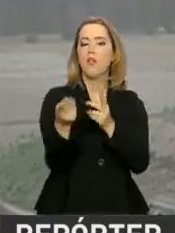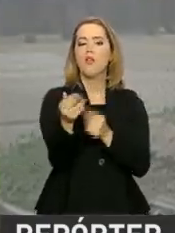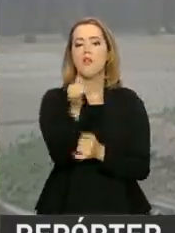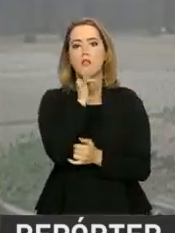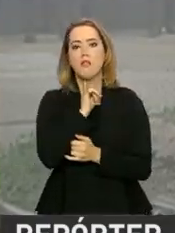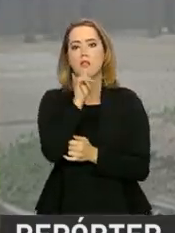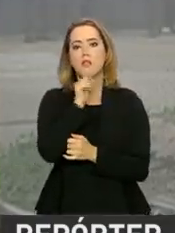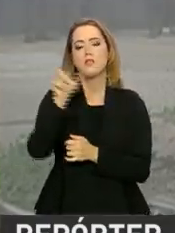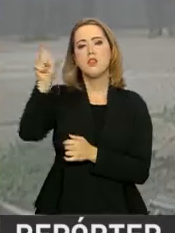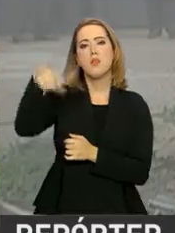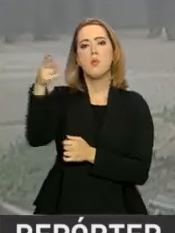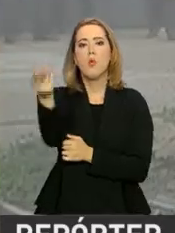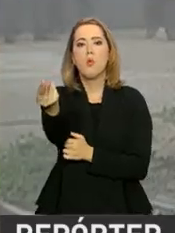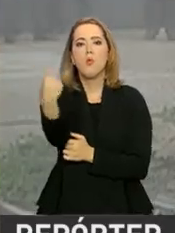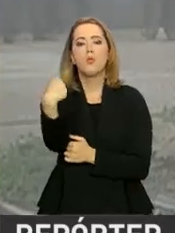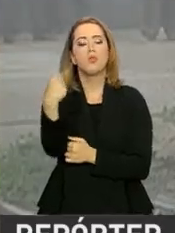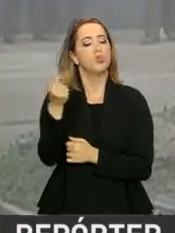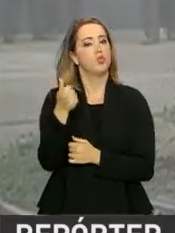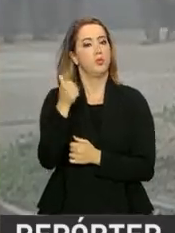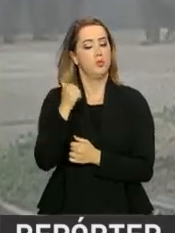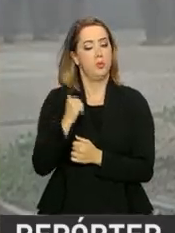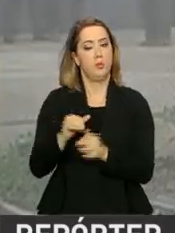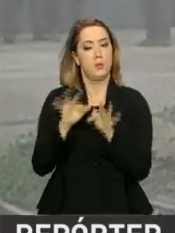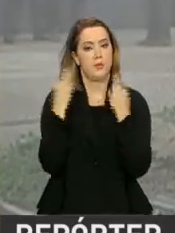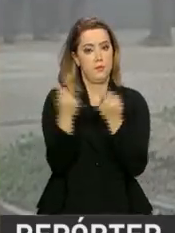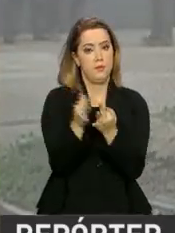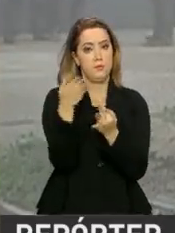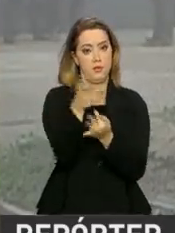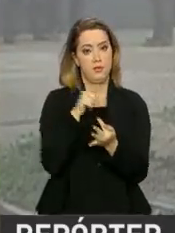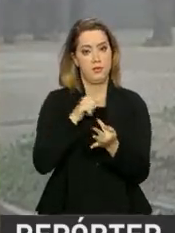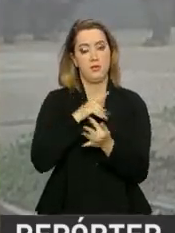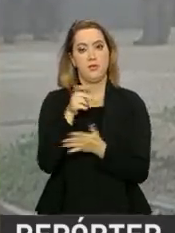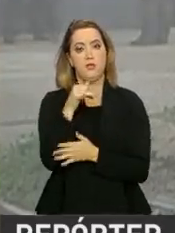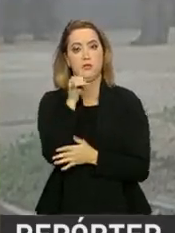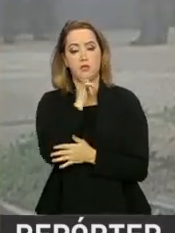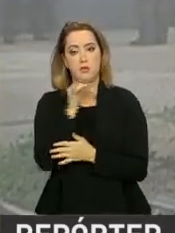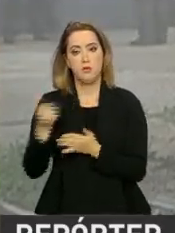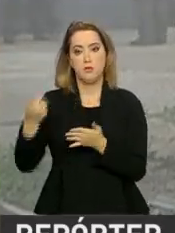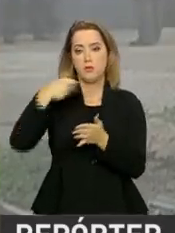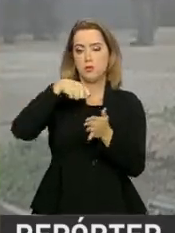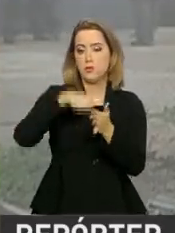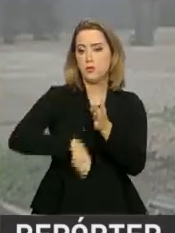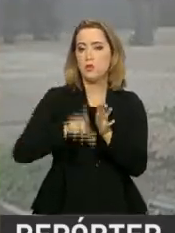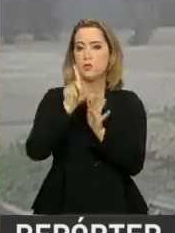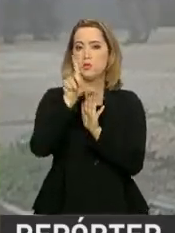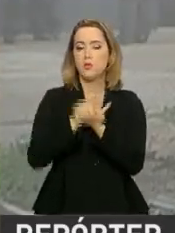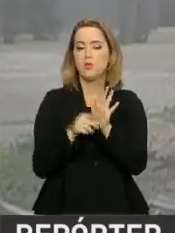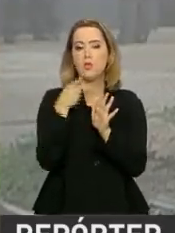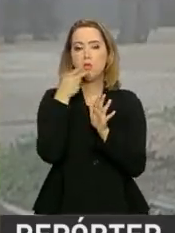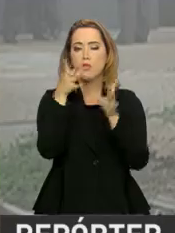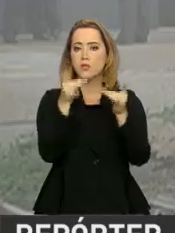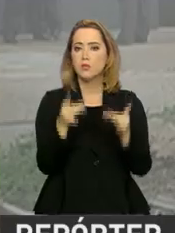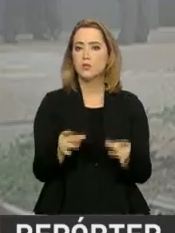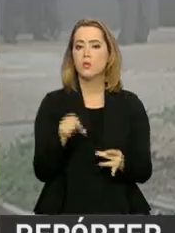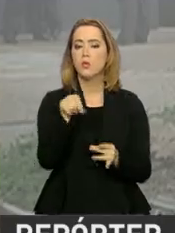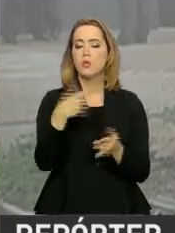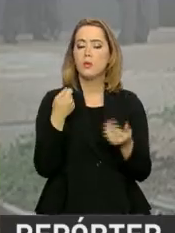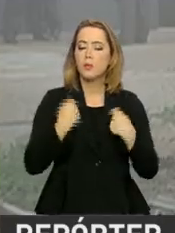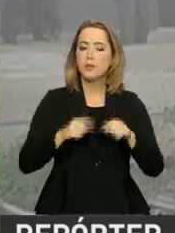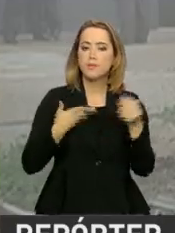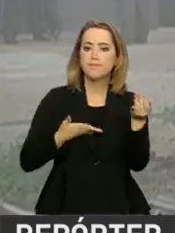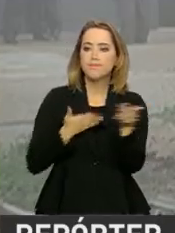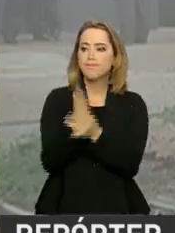Família e o Minha Casa Minha Vida. Para evitar aumento de impostos, o presidente Temer destacou a necessidade de aprovação